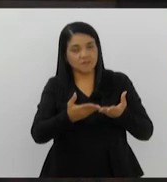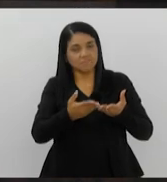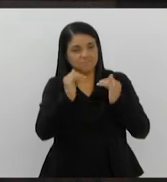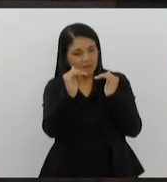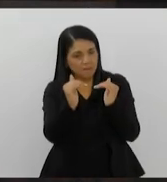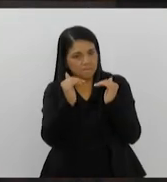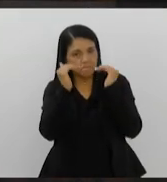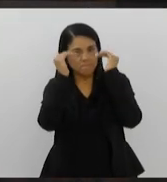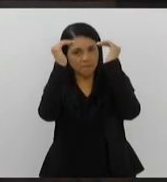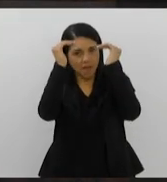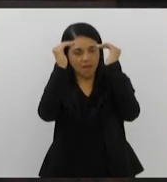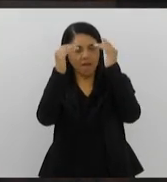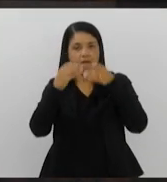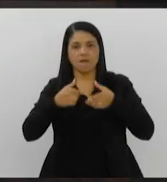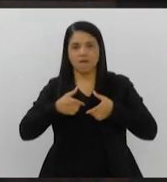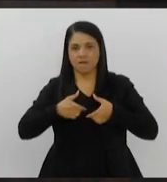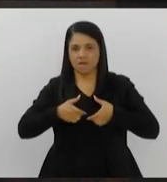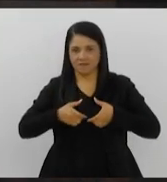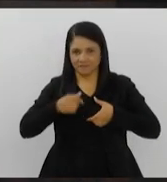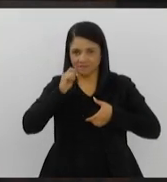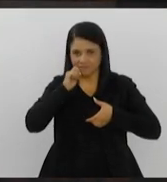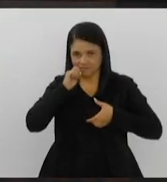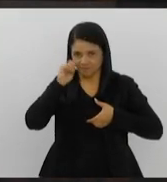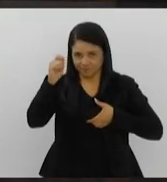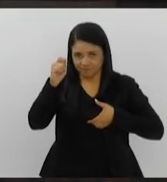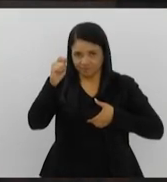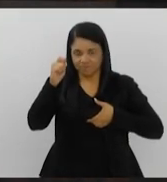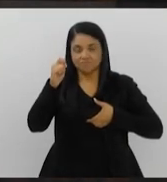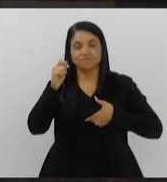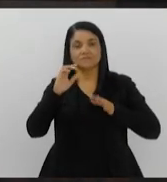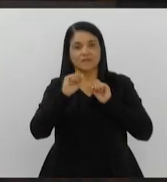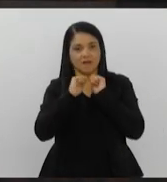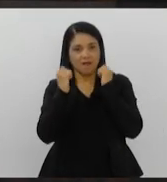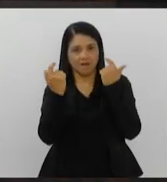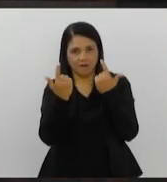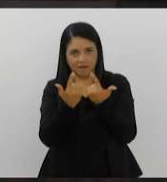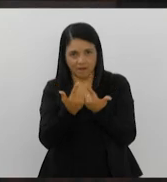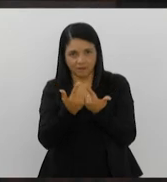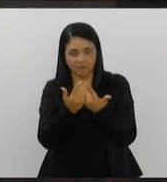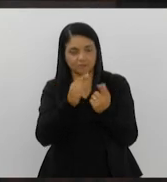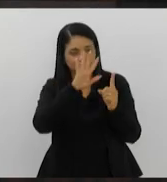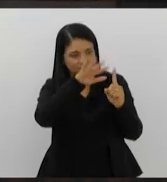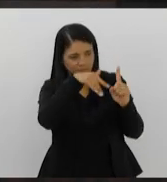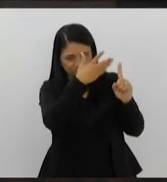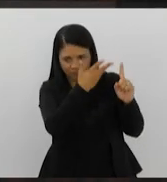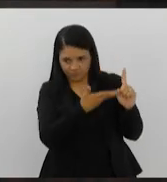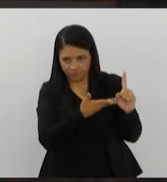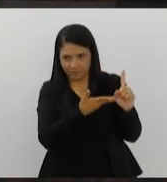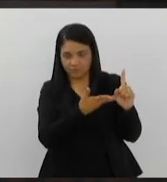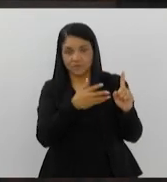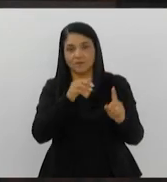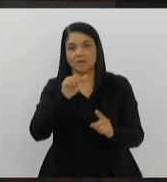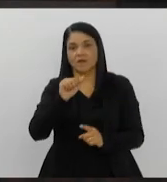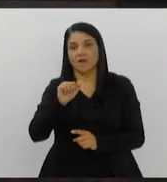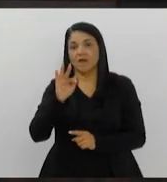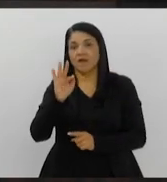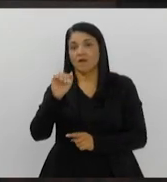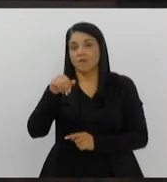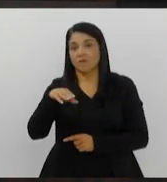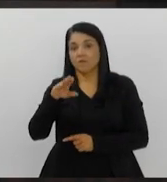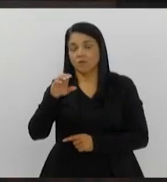alta honraria dessa Grécia casa de leis ao Dr Afonso